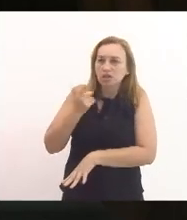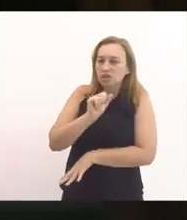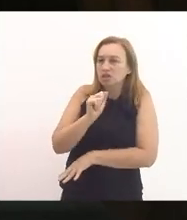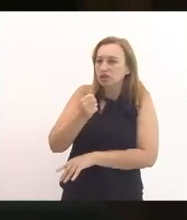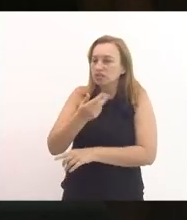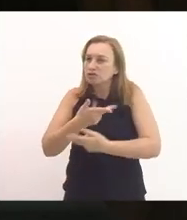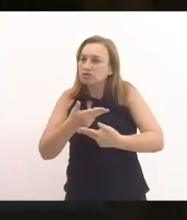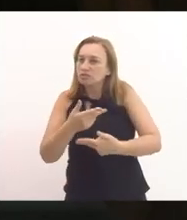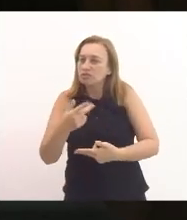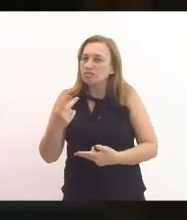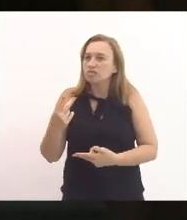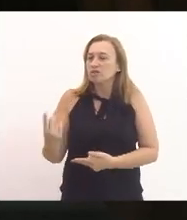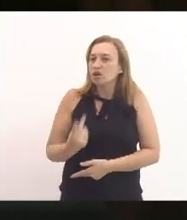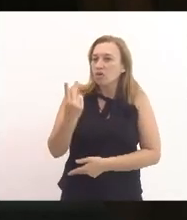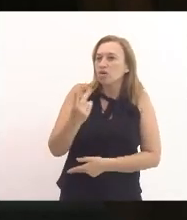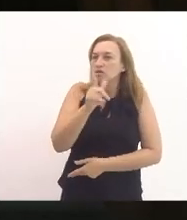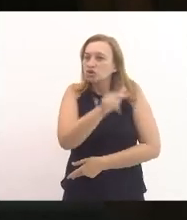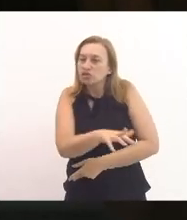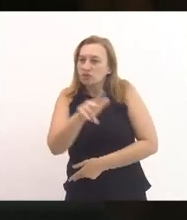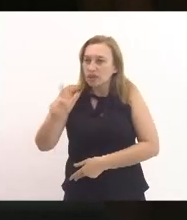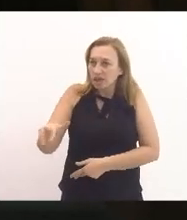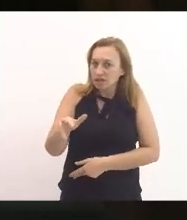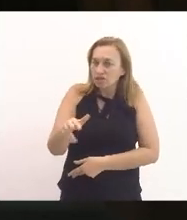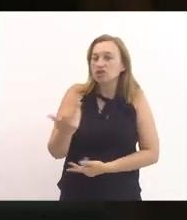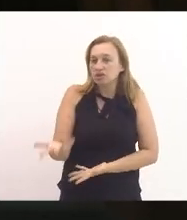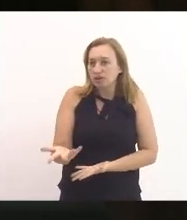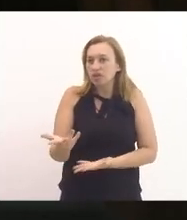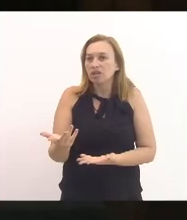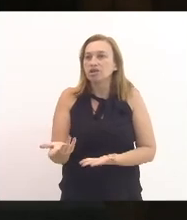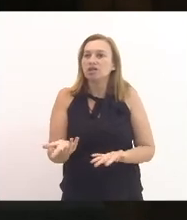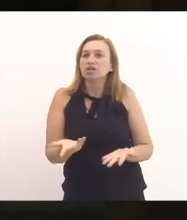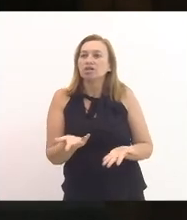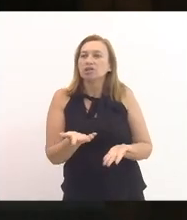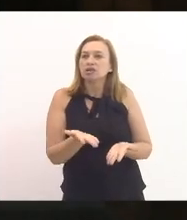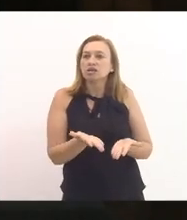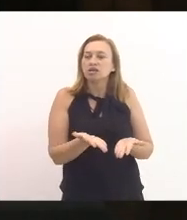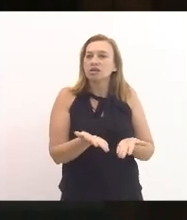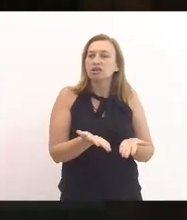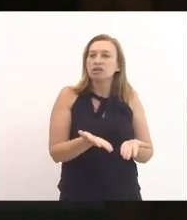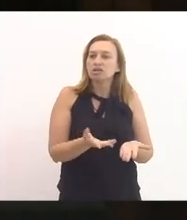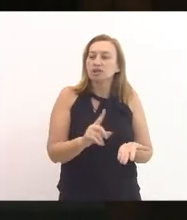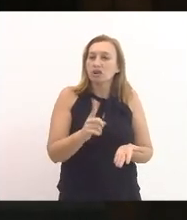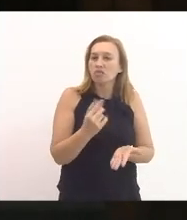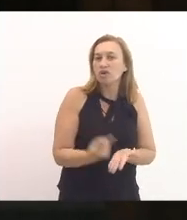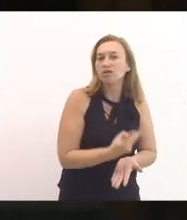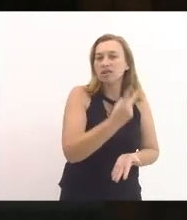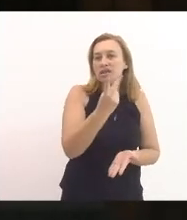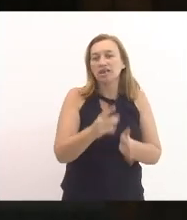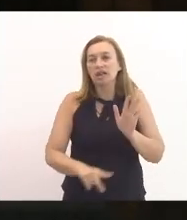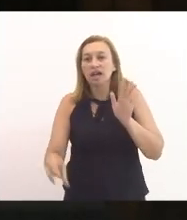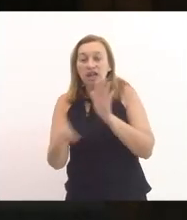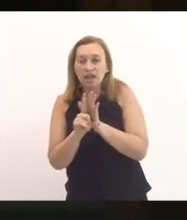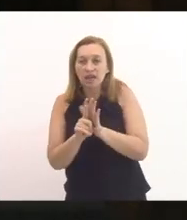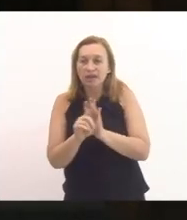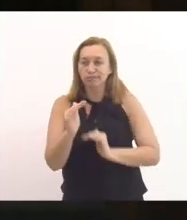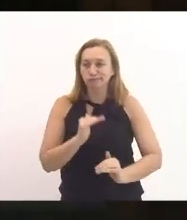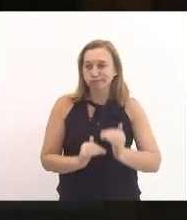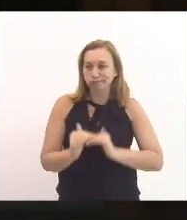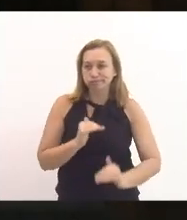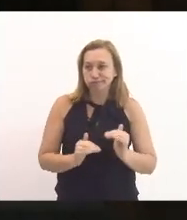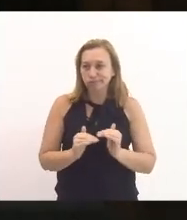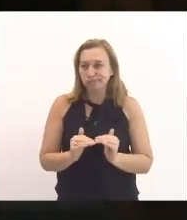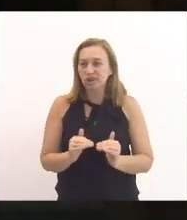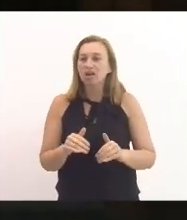valores de Raios forma diferenciada absurdamente sendo tratados de forma desproporcional e a Lei ainda é uma lei retrógrada